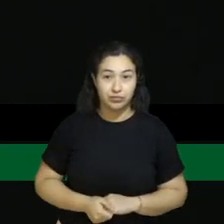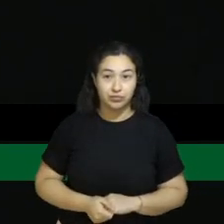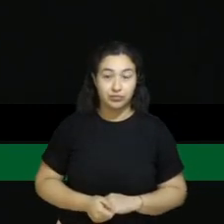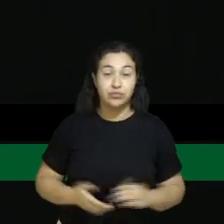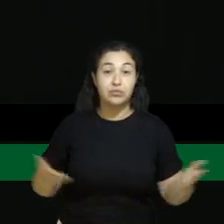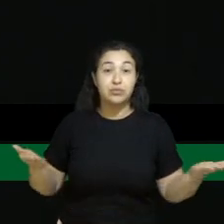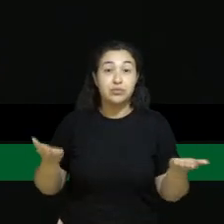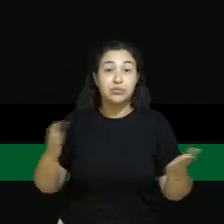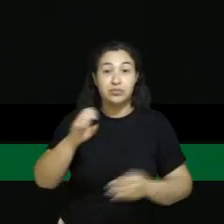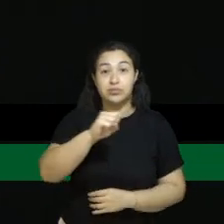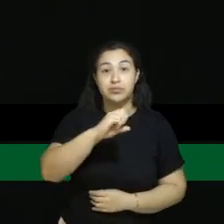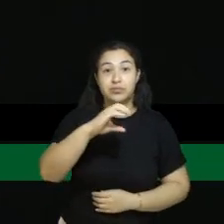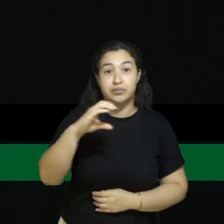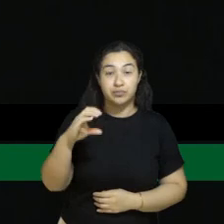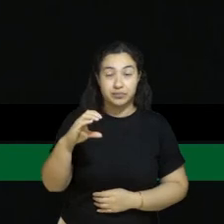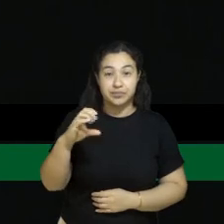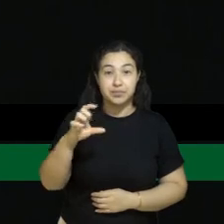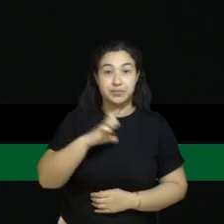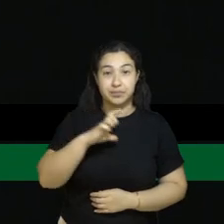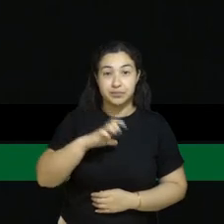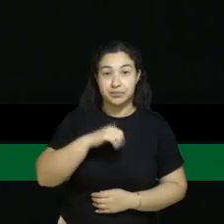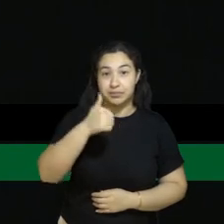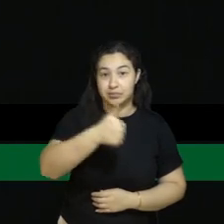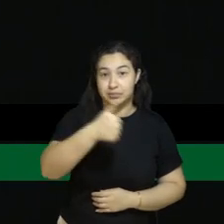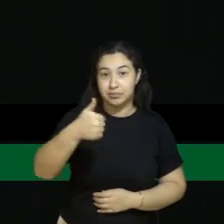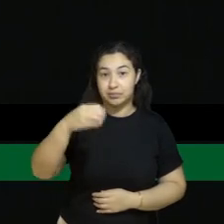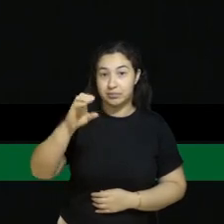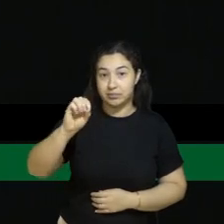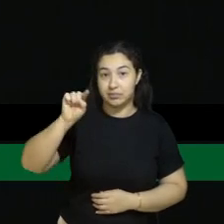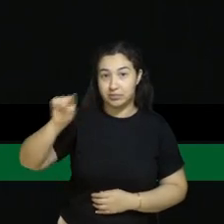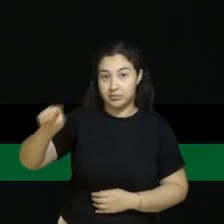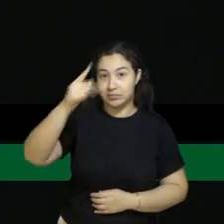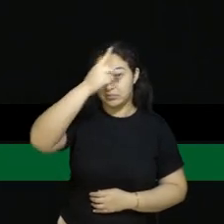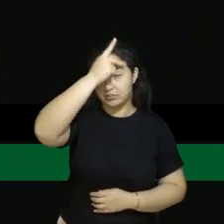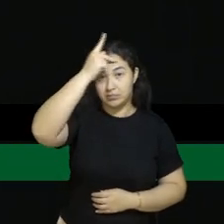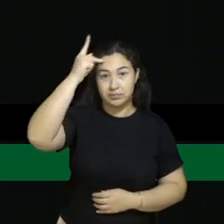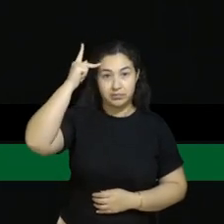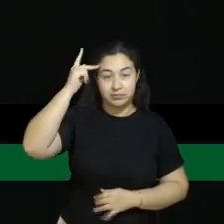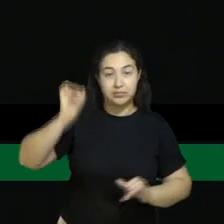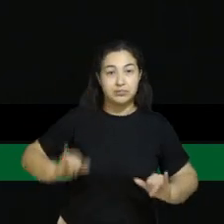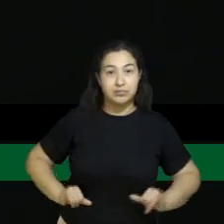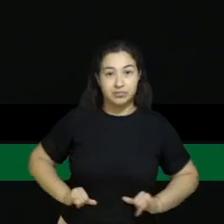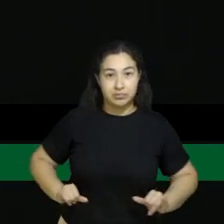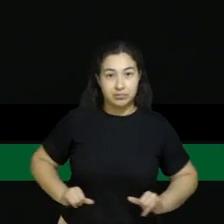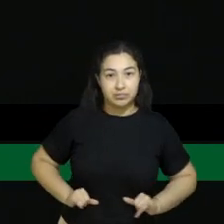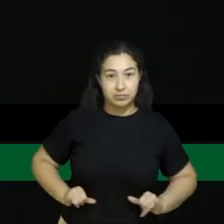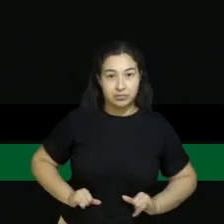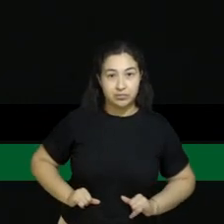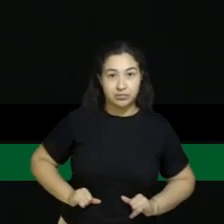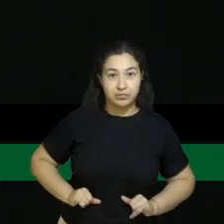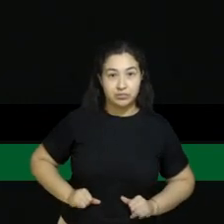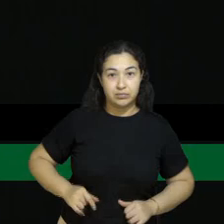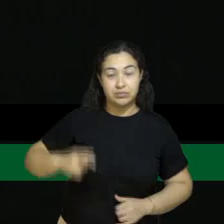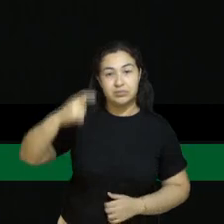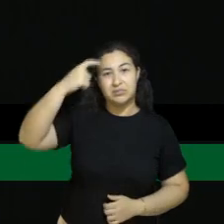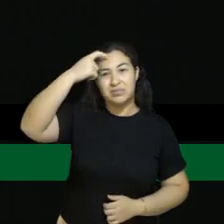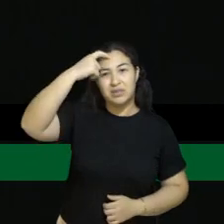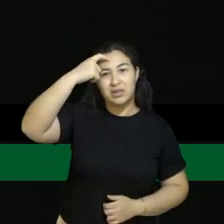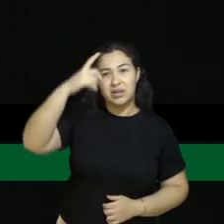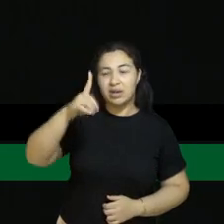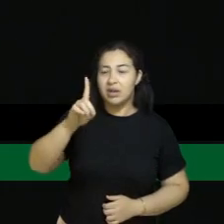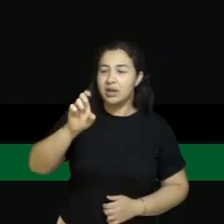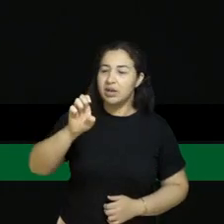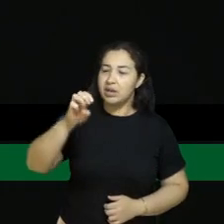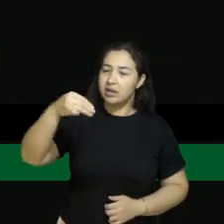Santa Catarina, 110 mil pessoas sofrem de demência. 60